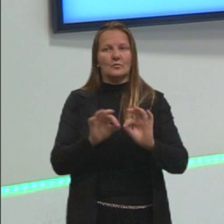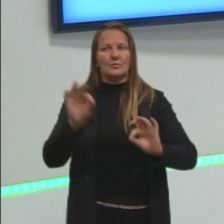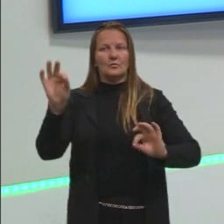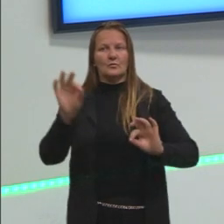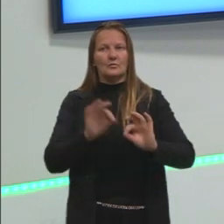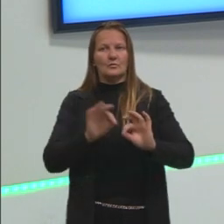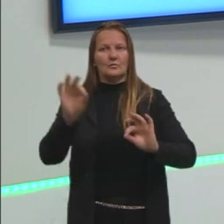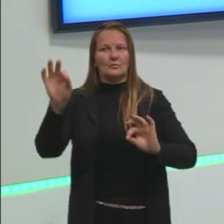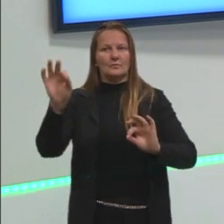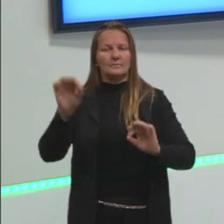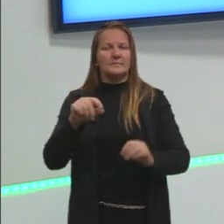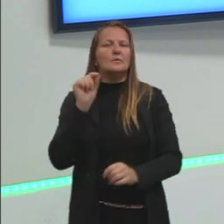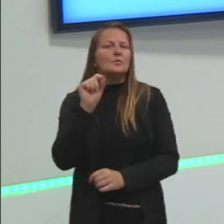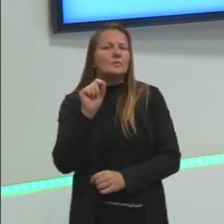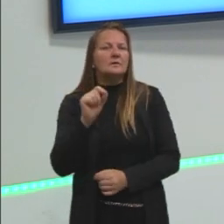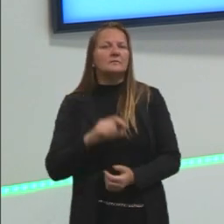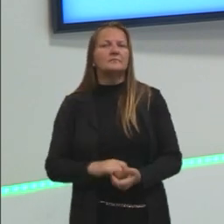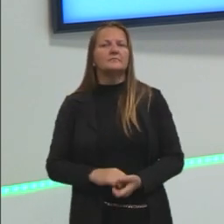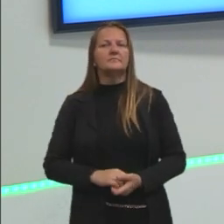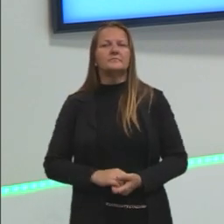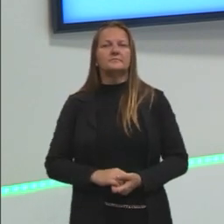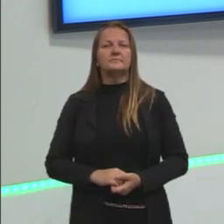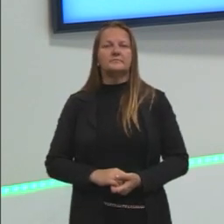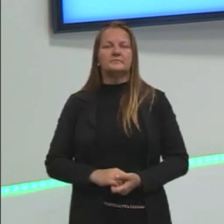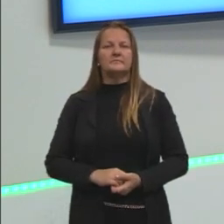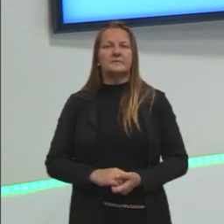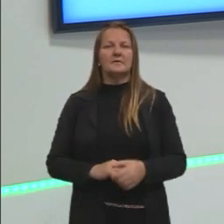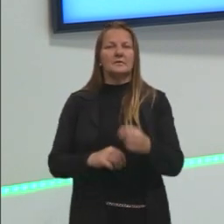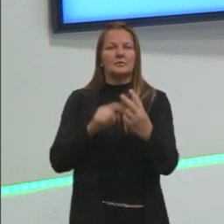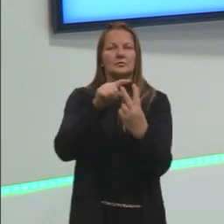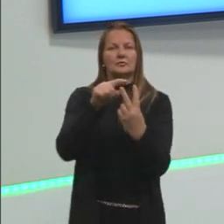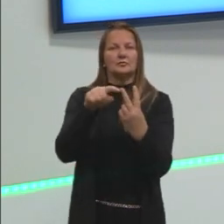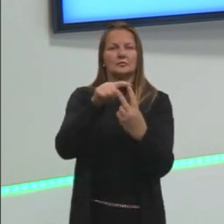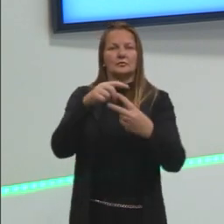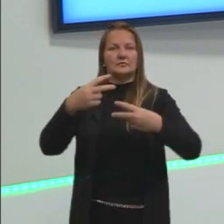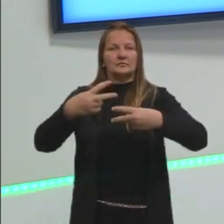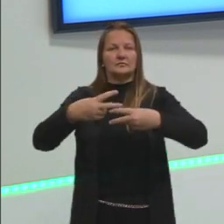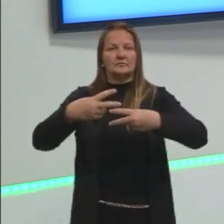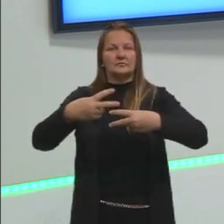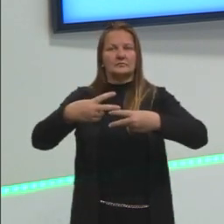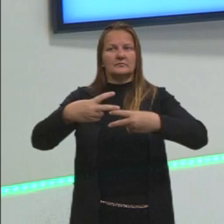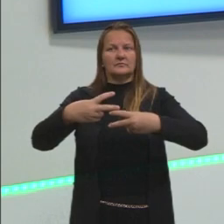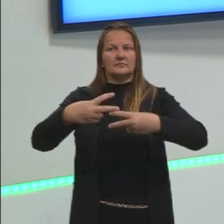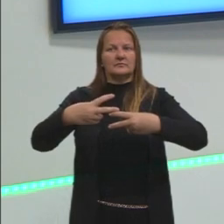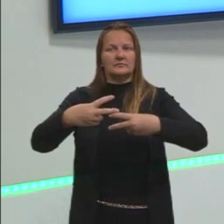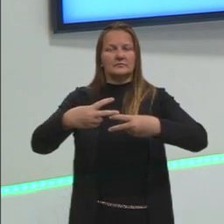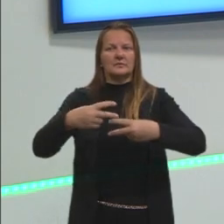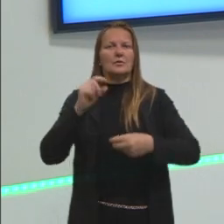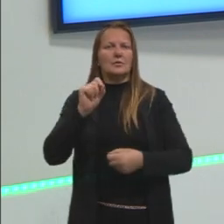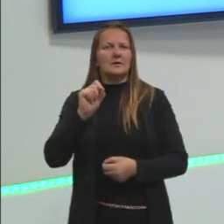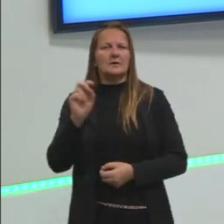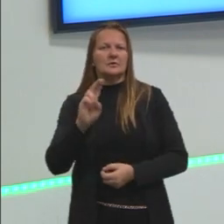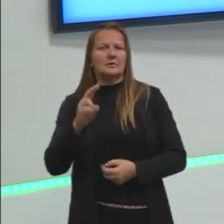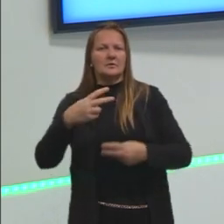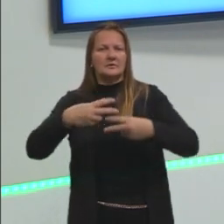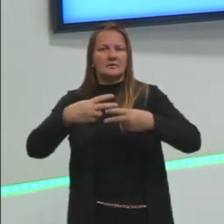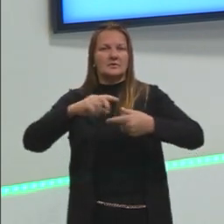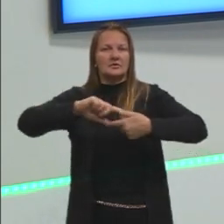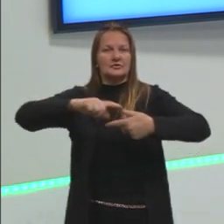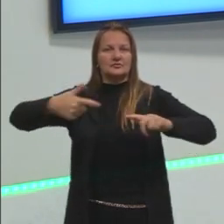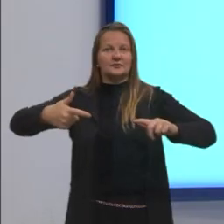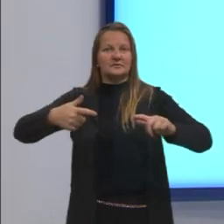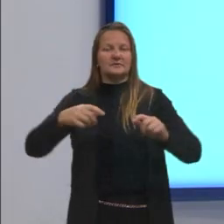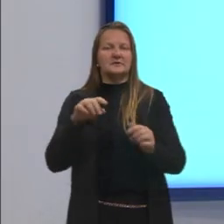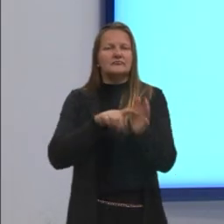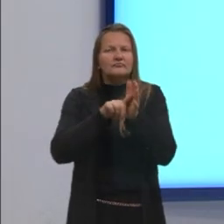E para isso nós precisamos dos dois coeficientes que a gente chamou na geometria analítica